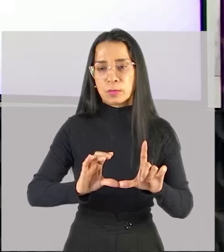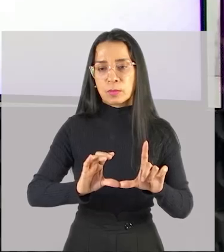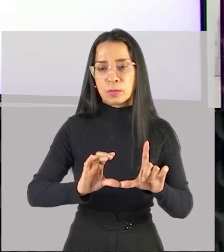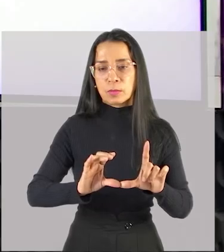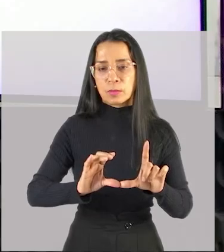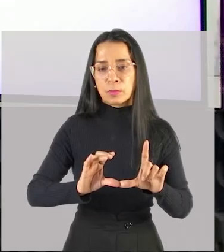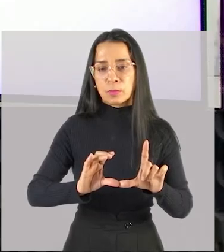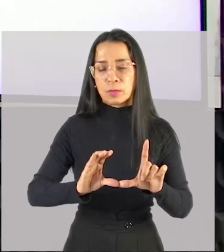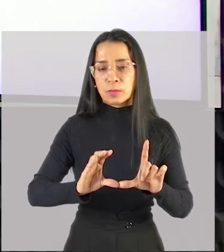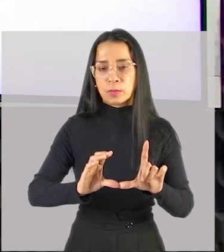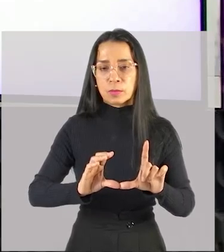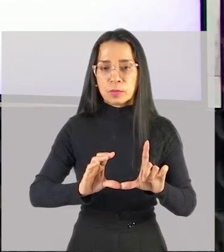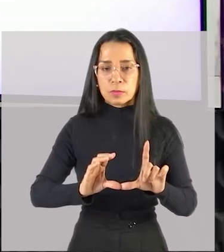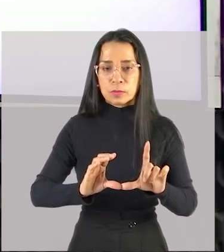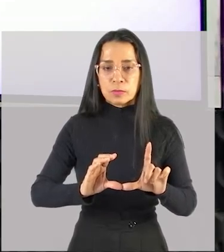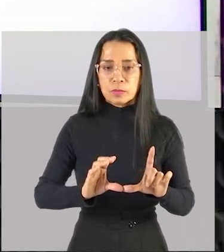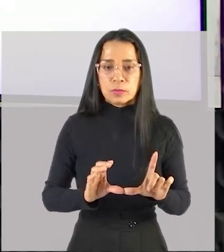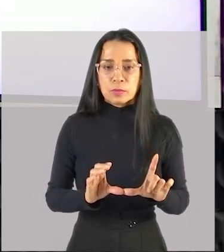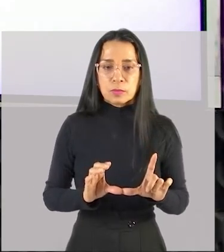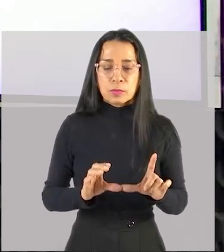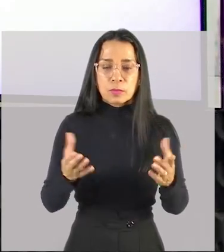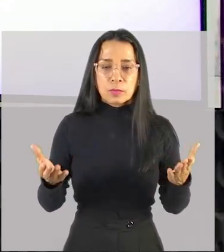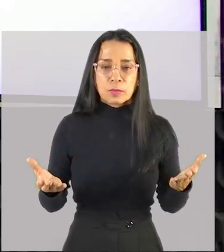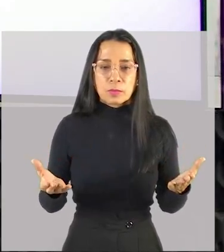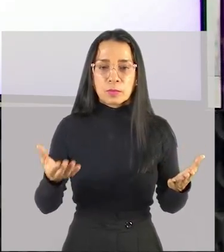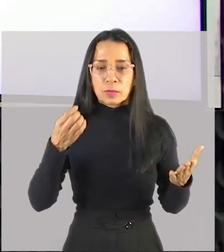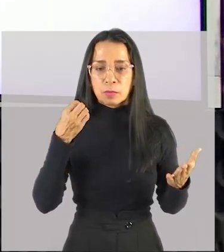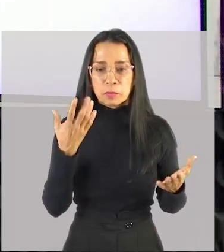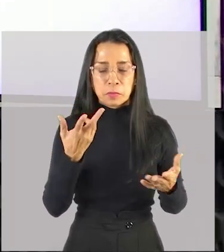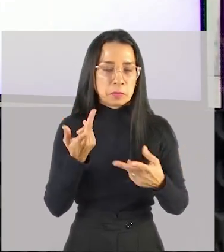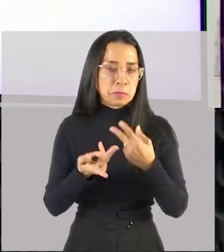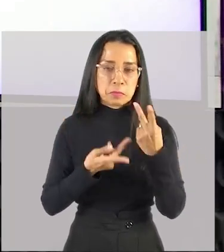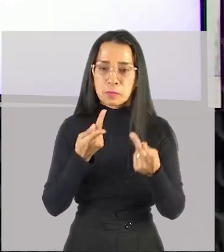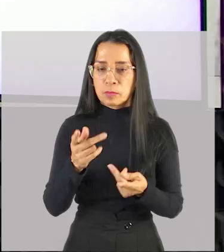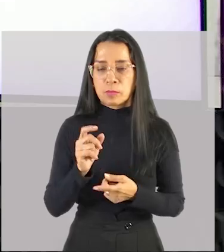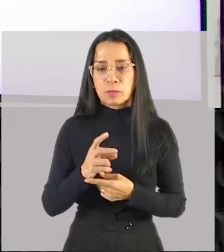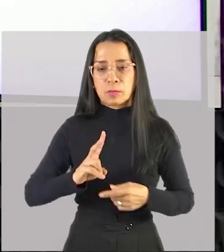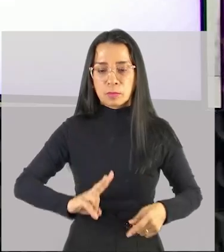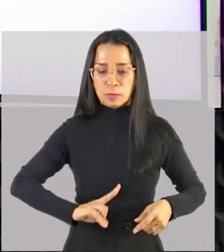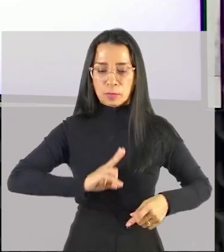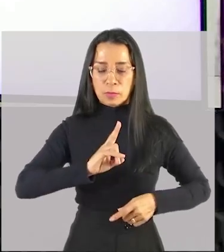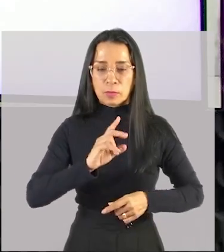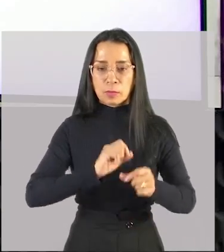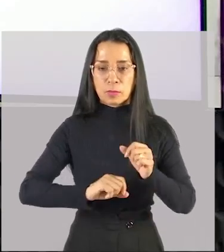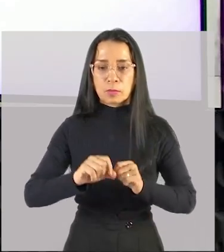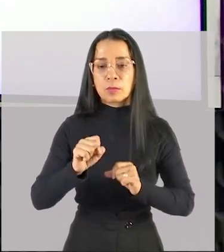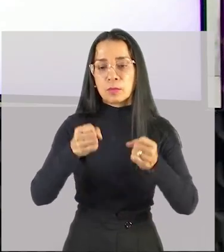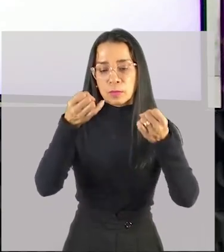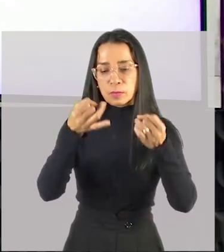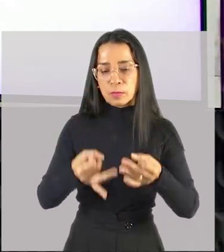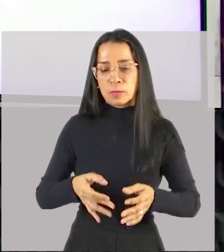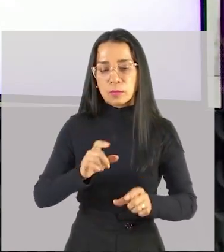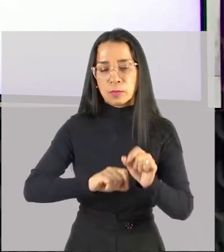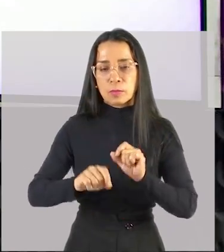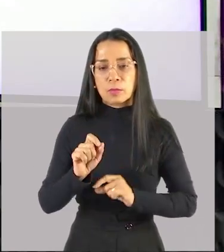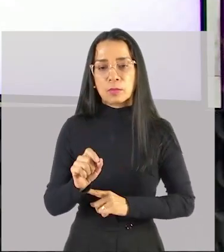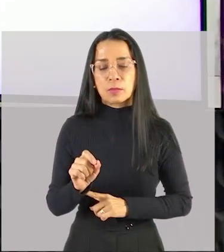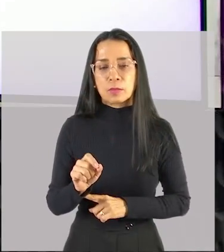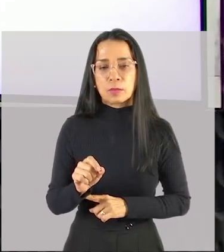teologais pela demonstração. Ele não está falando de virtudes, né? E ele está explicando